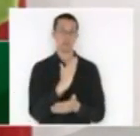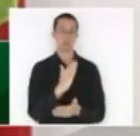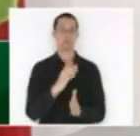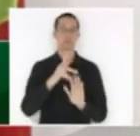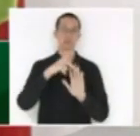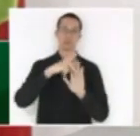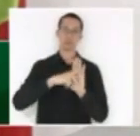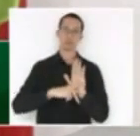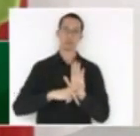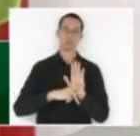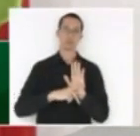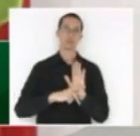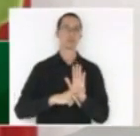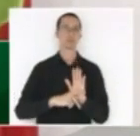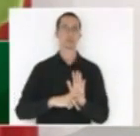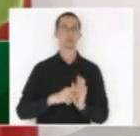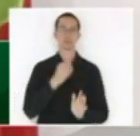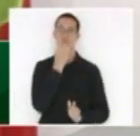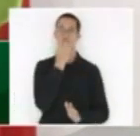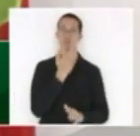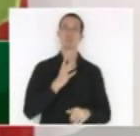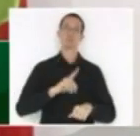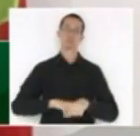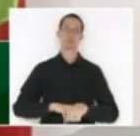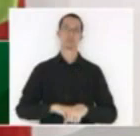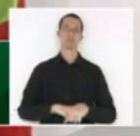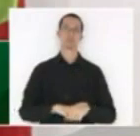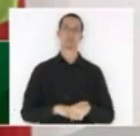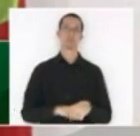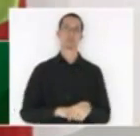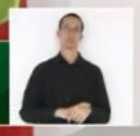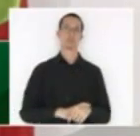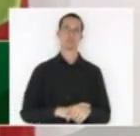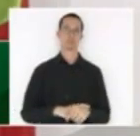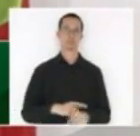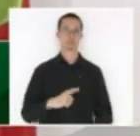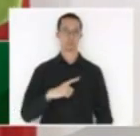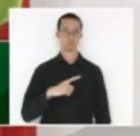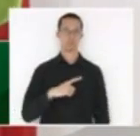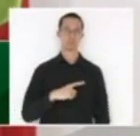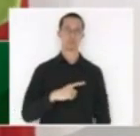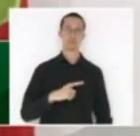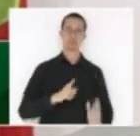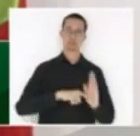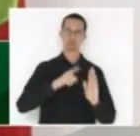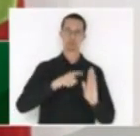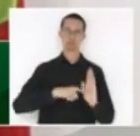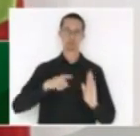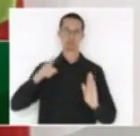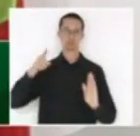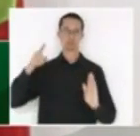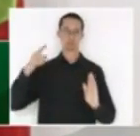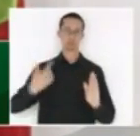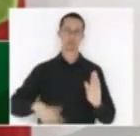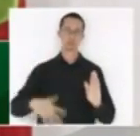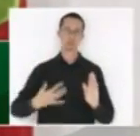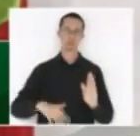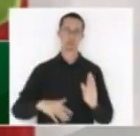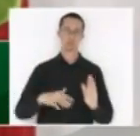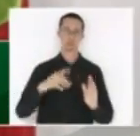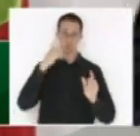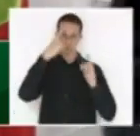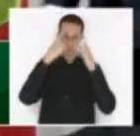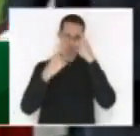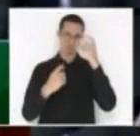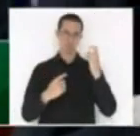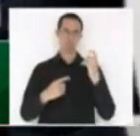que vem em boa hora diante, deputado Padre Pedro, dos índices elevados, né, da criminalidade, da agressão à mulher,